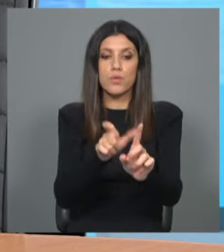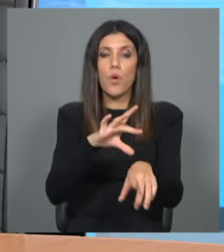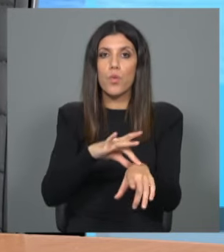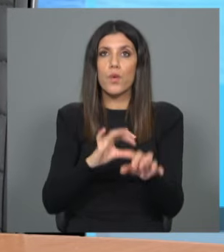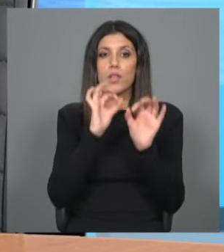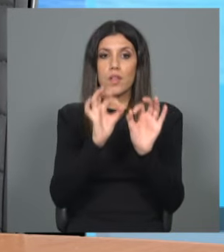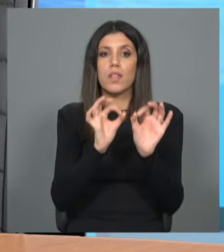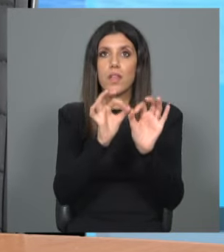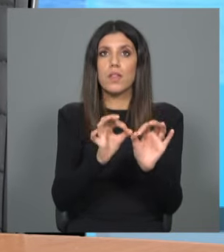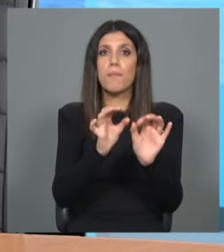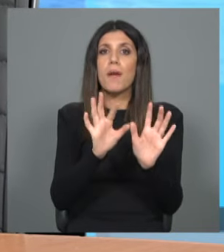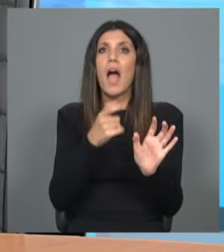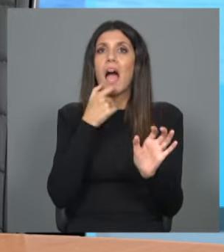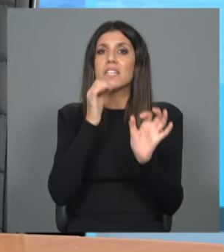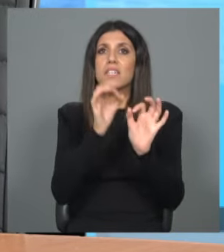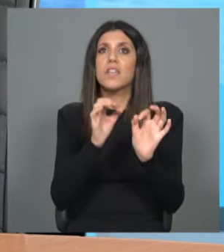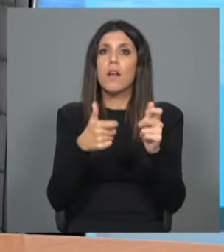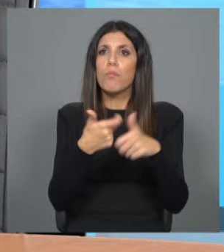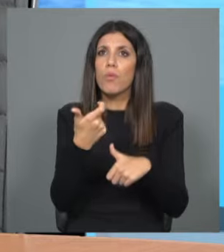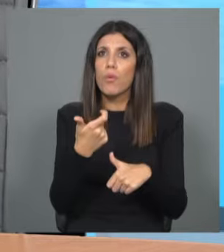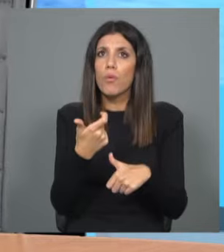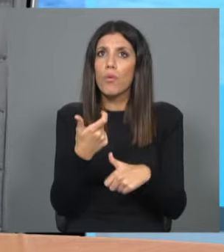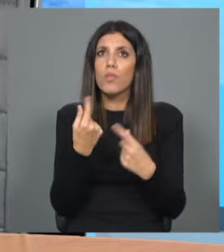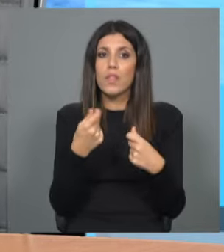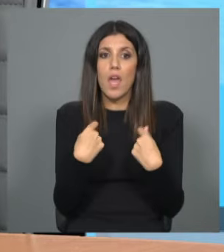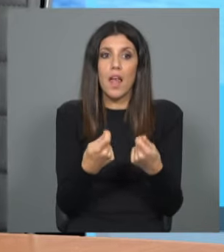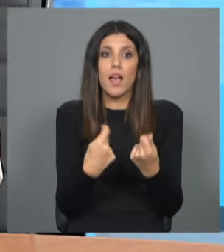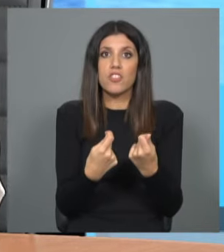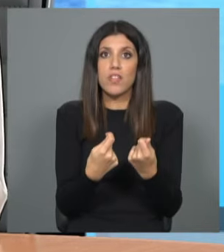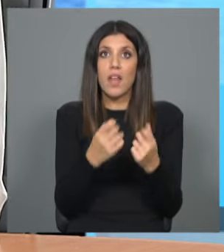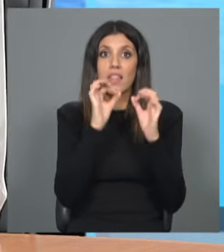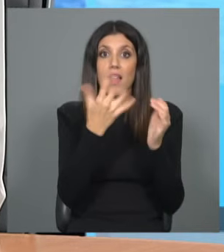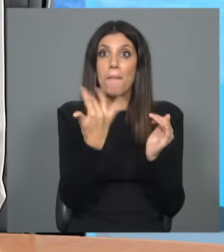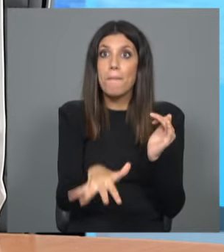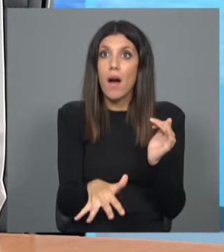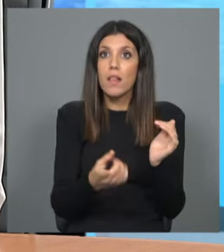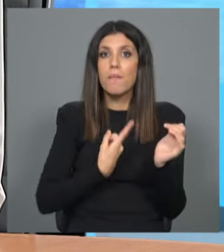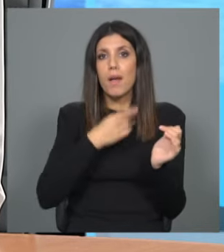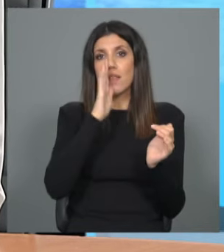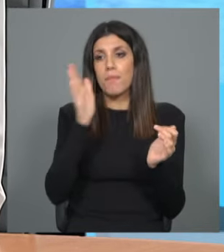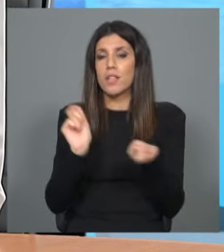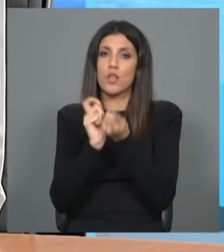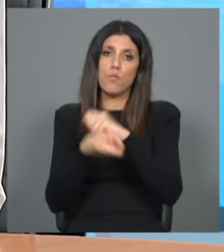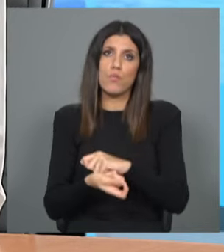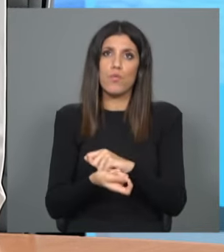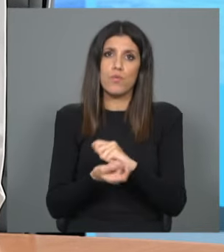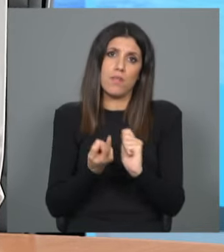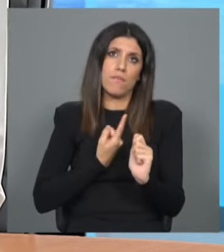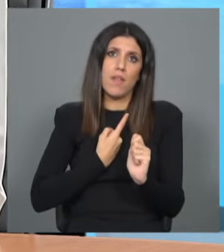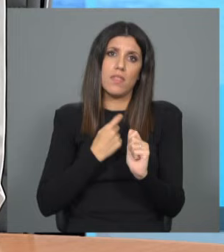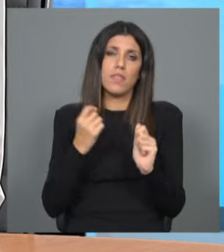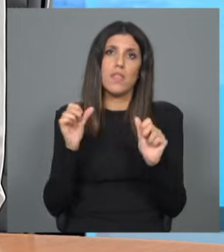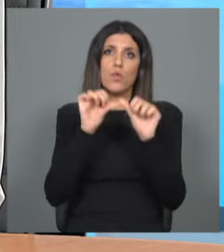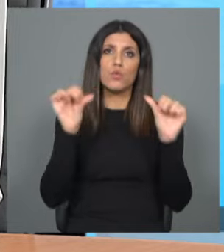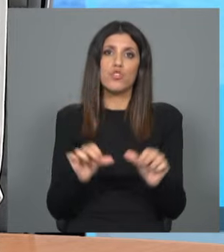cuidados que são inadequados e estamos a gastar dinheiro a tratar mal um doente, então nós temos que mudar a prática e temos que mudar o paradigma dos cuidados de saúde